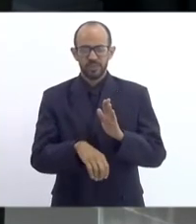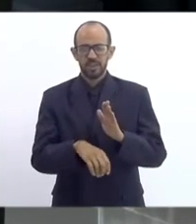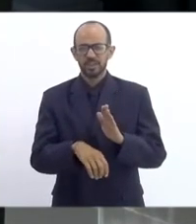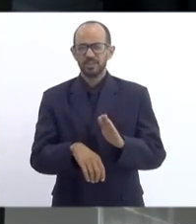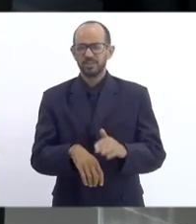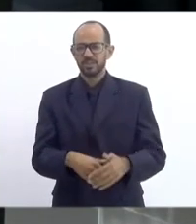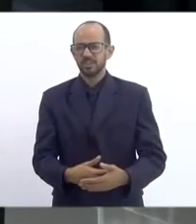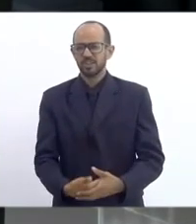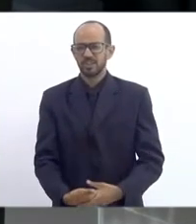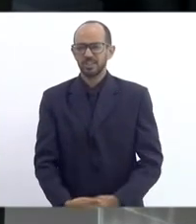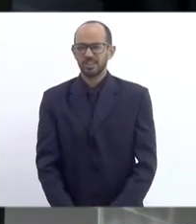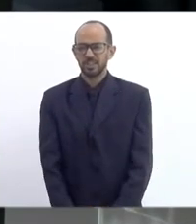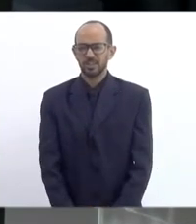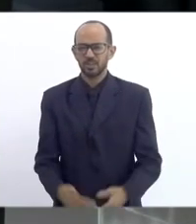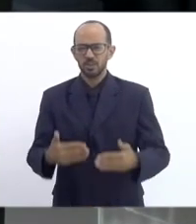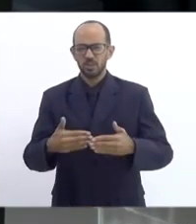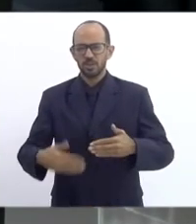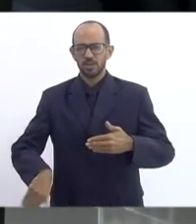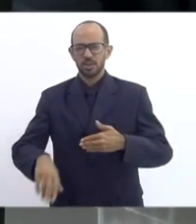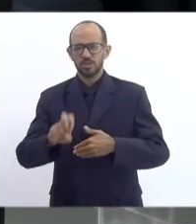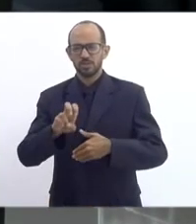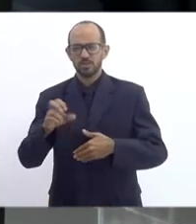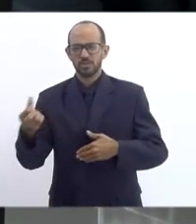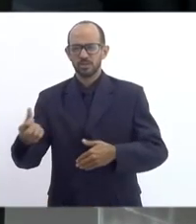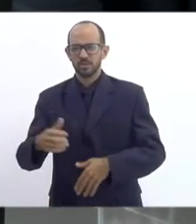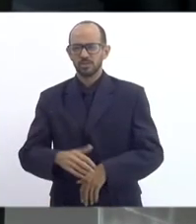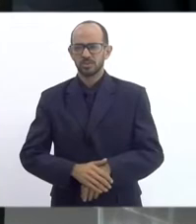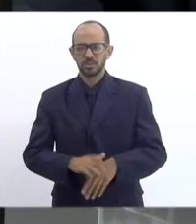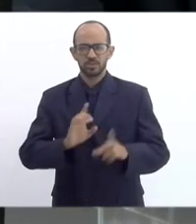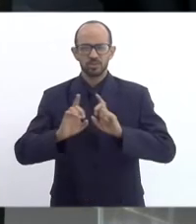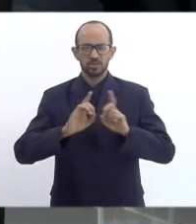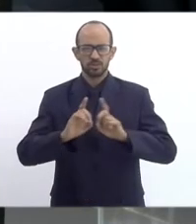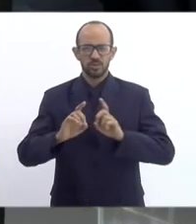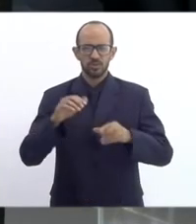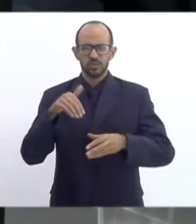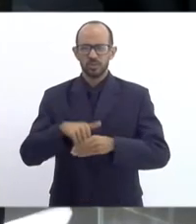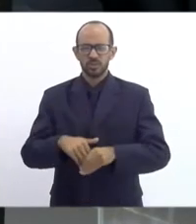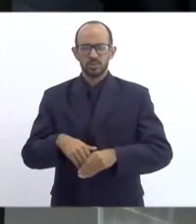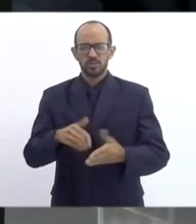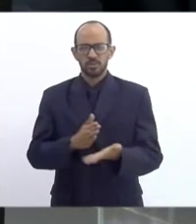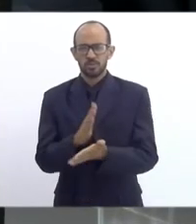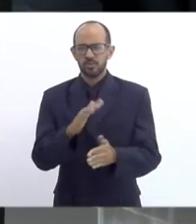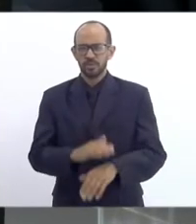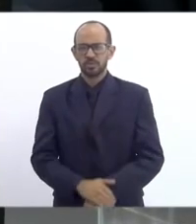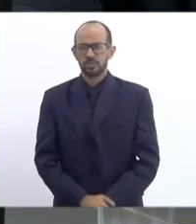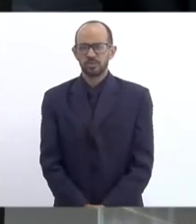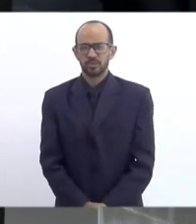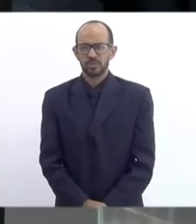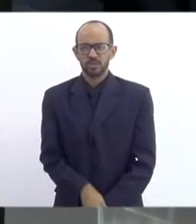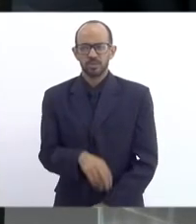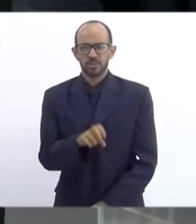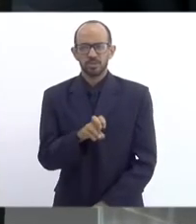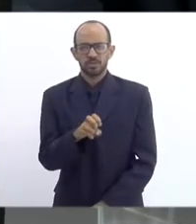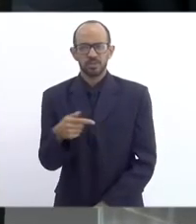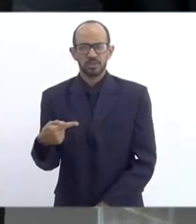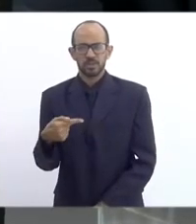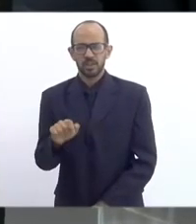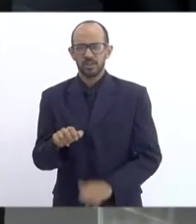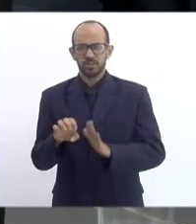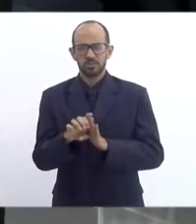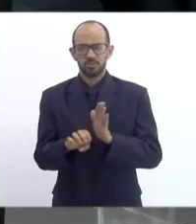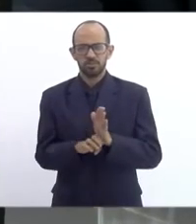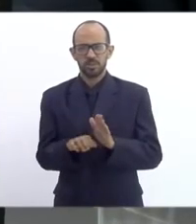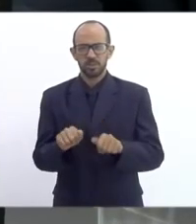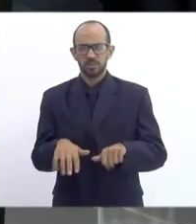6. Em discussão, em votação, aprovado. 57. Emenda de plenário, projeto